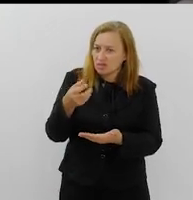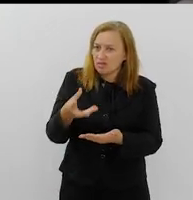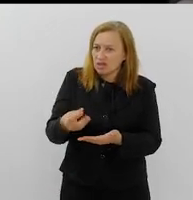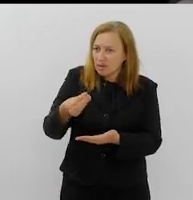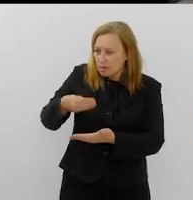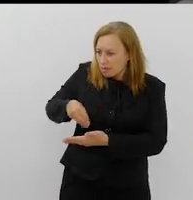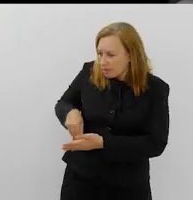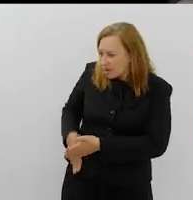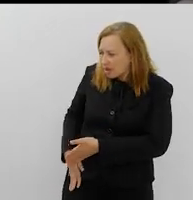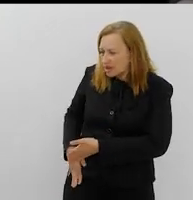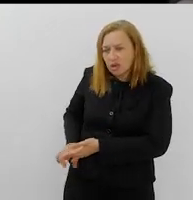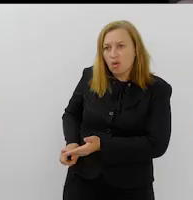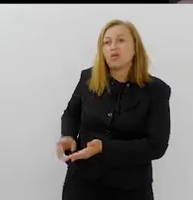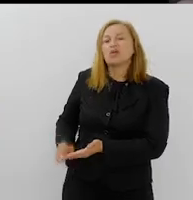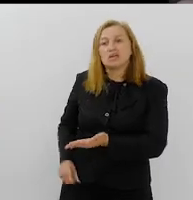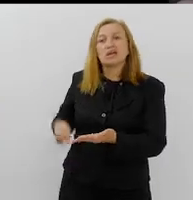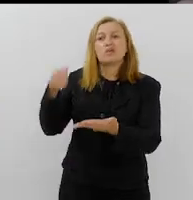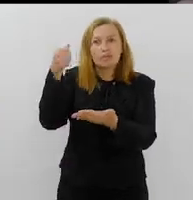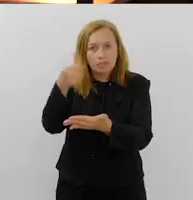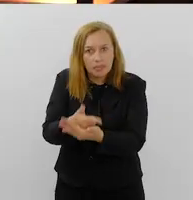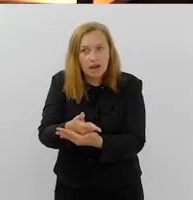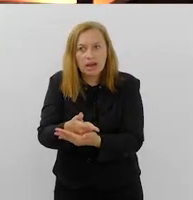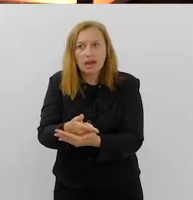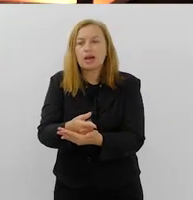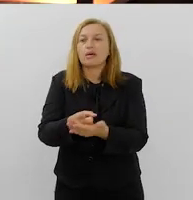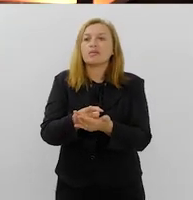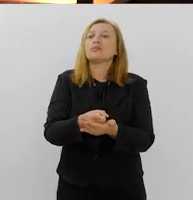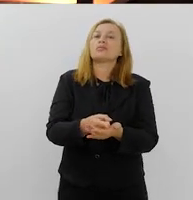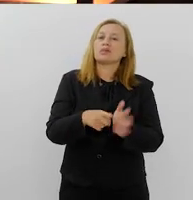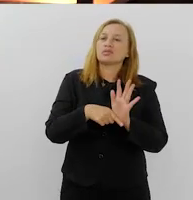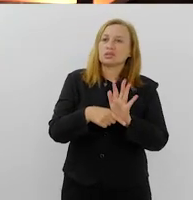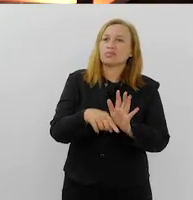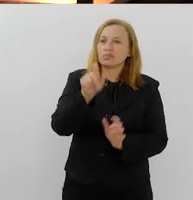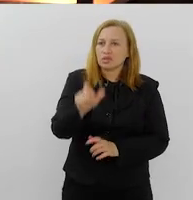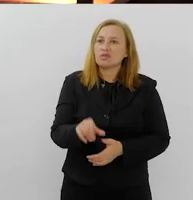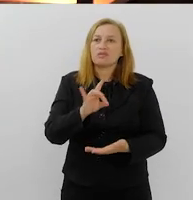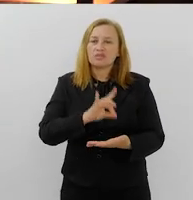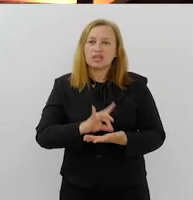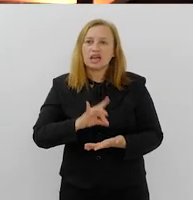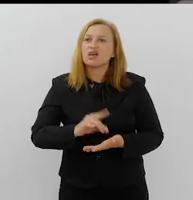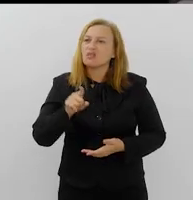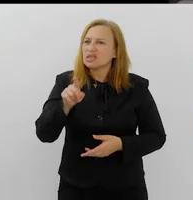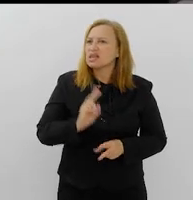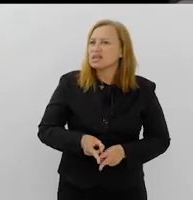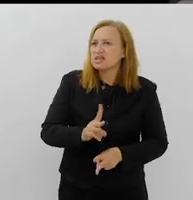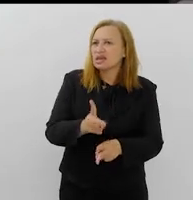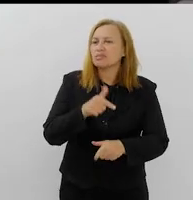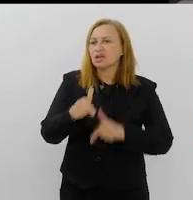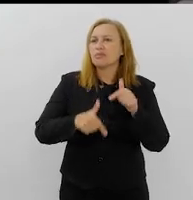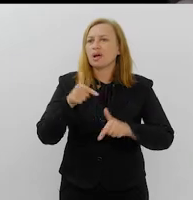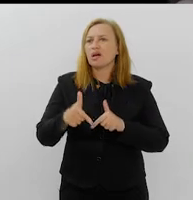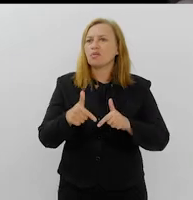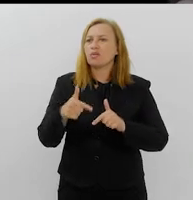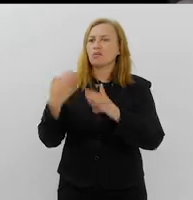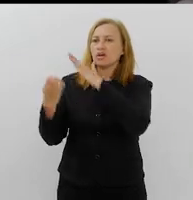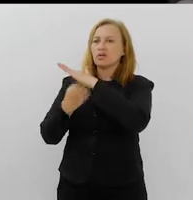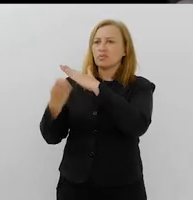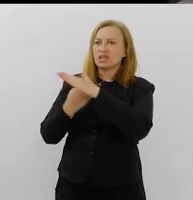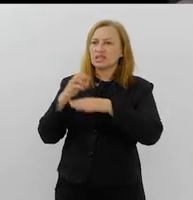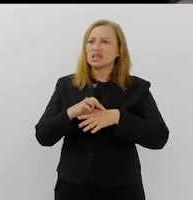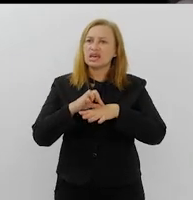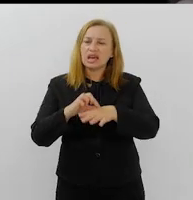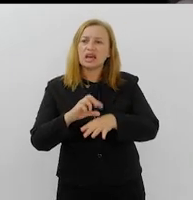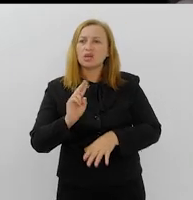passar. Você tem que botar no seu bolso E para muitas passar para a vezes fazer. pessoa. É verdade. Você sempre trabalhou com transporte ou teve outro